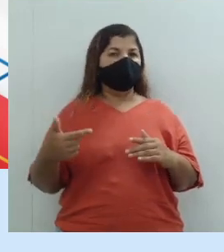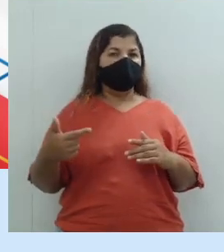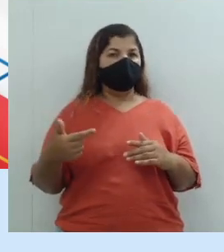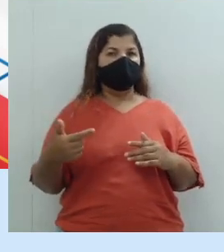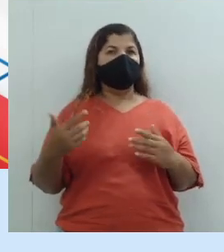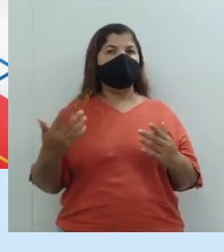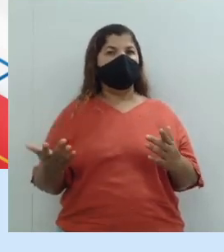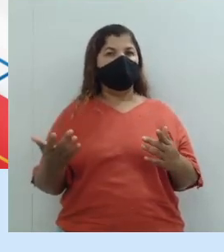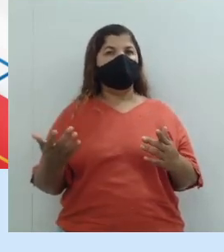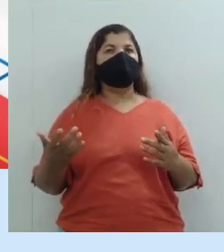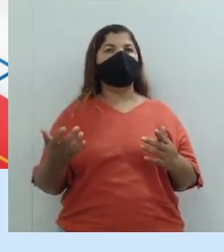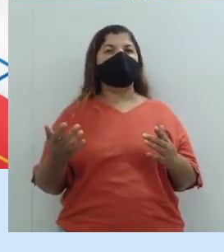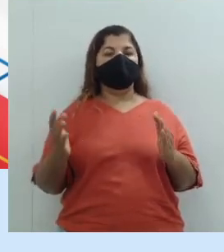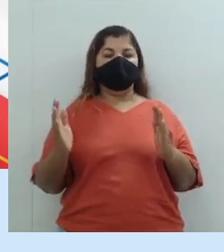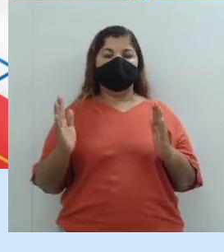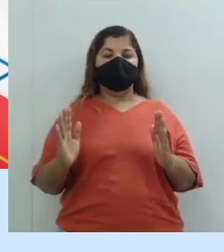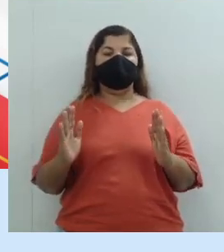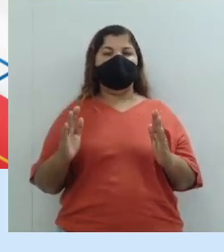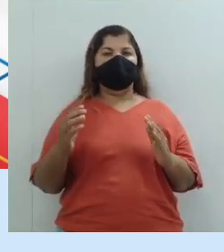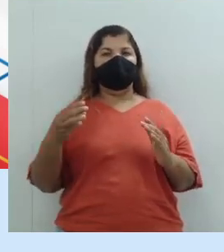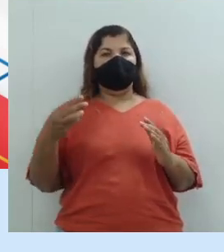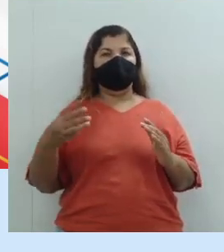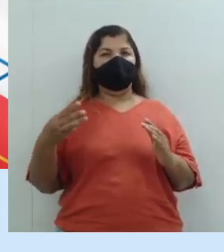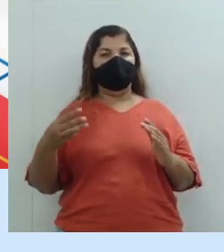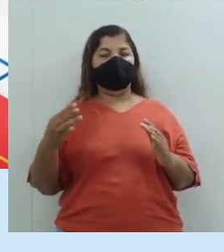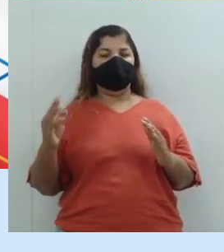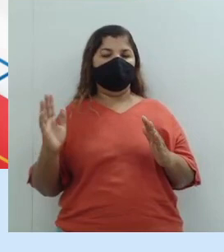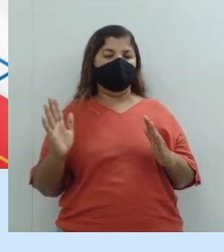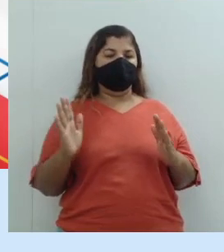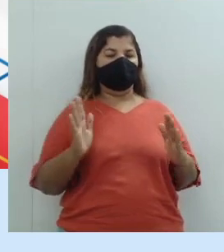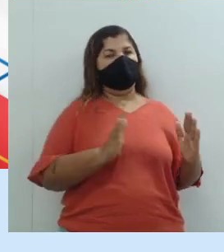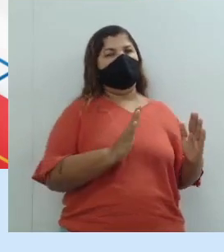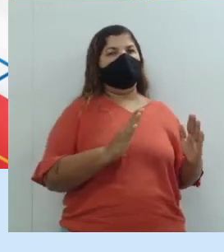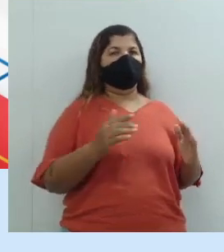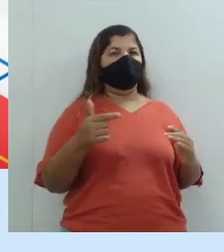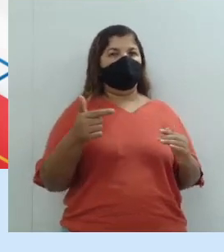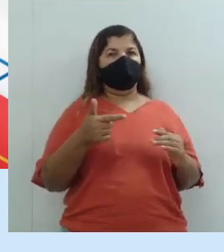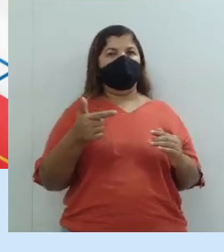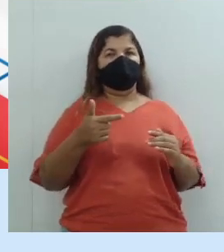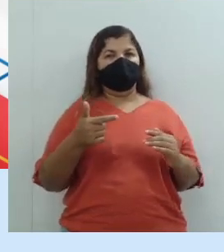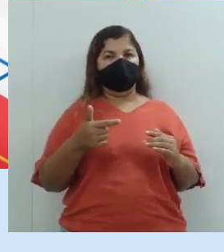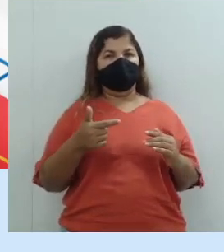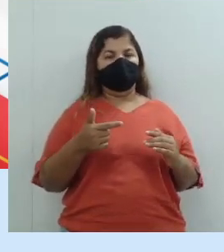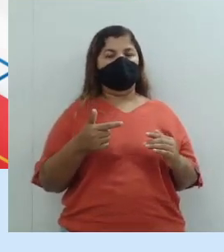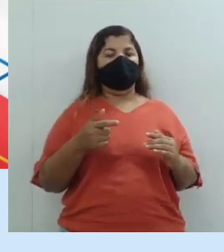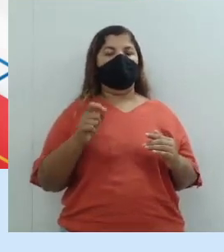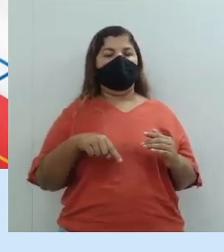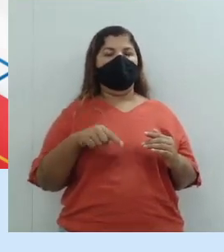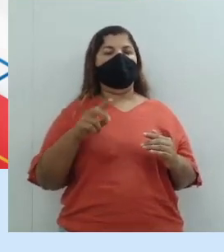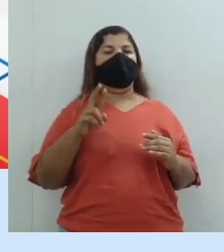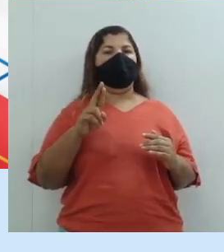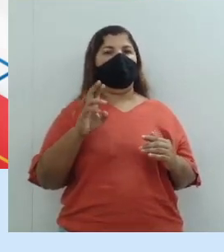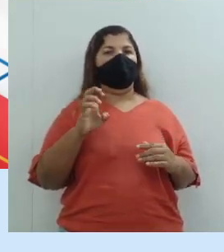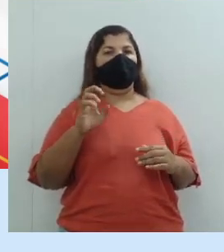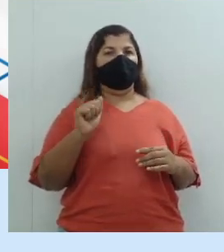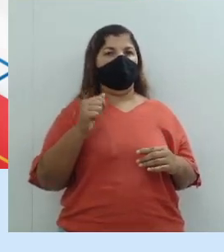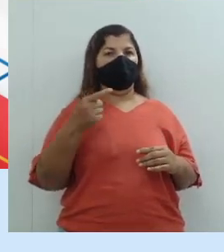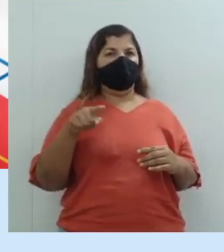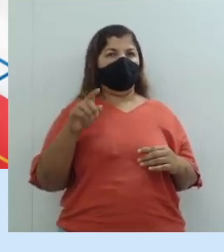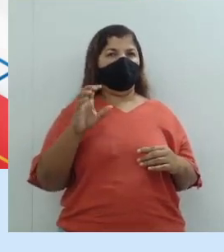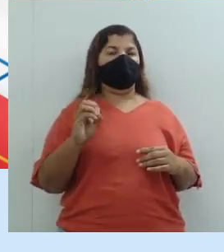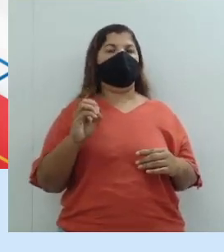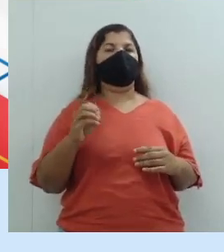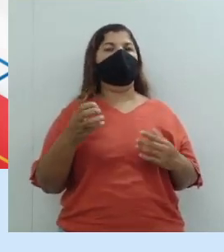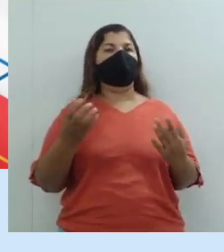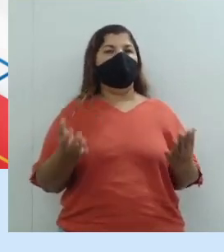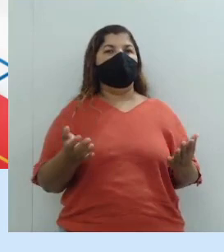aquela força que o caixote 3 exerce sobre o caixote 2. Seria a reação também. Então, nesse caso aí também vou